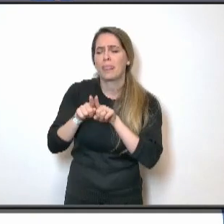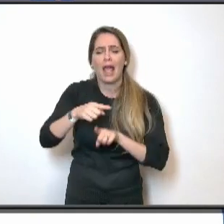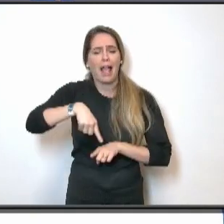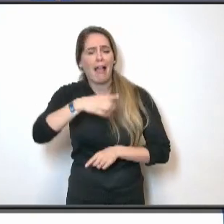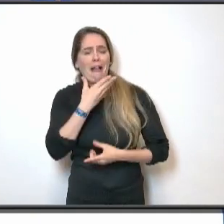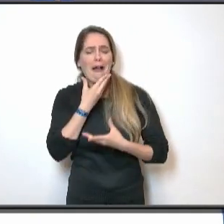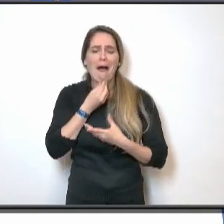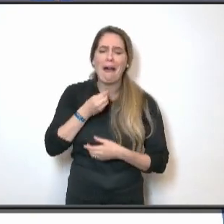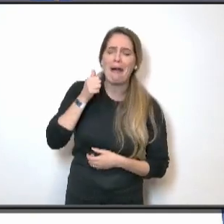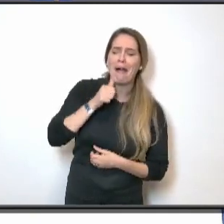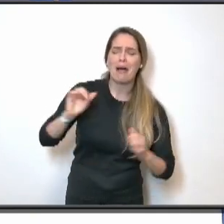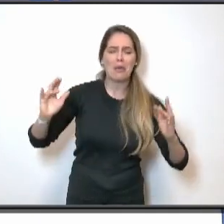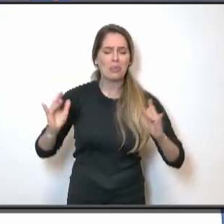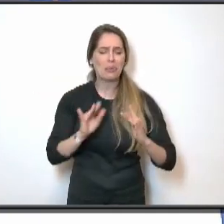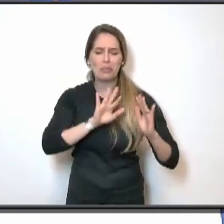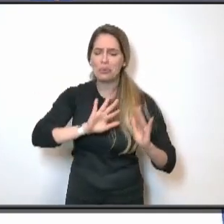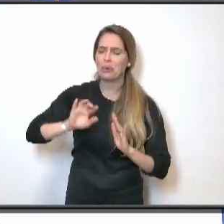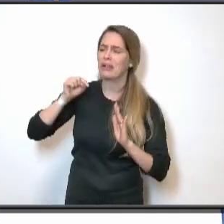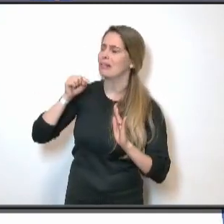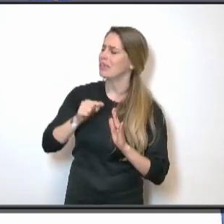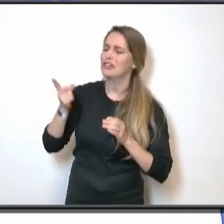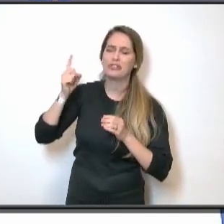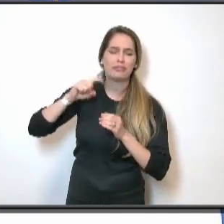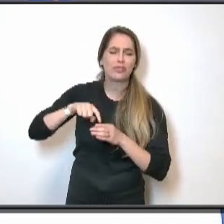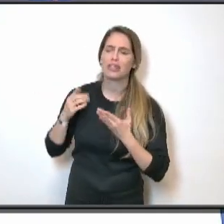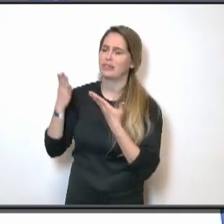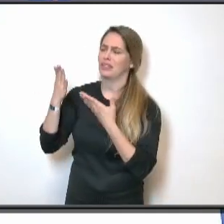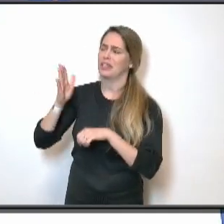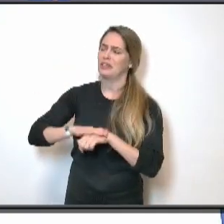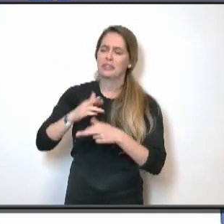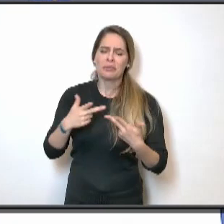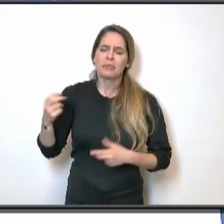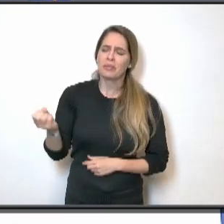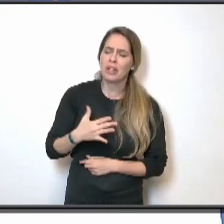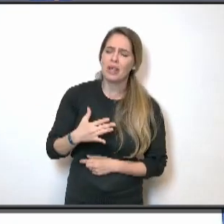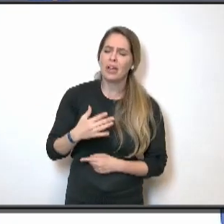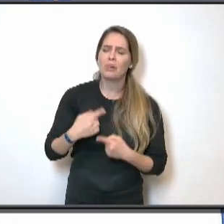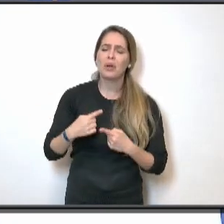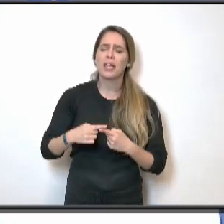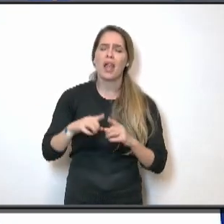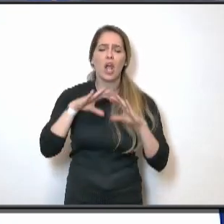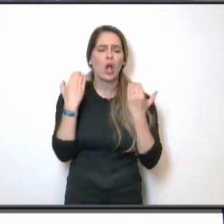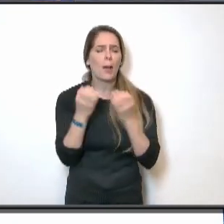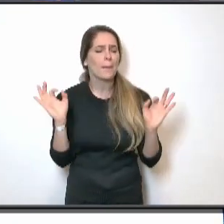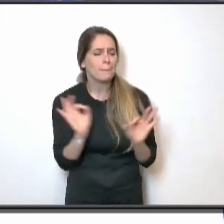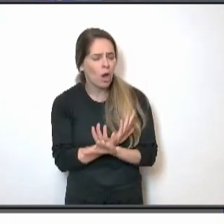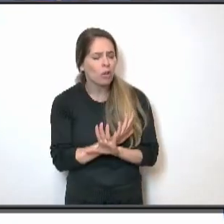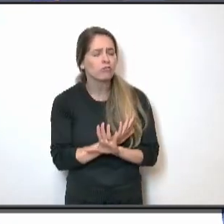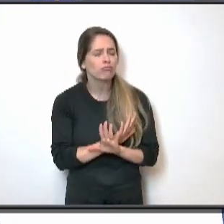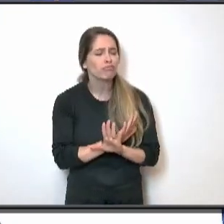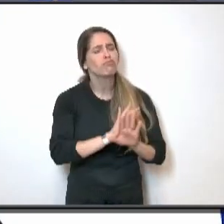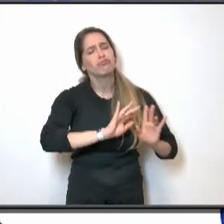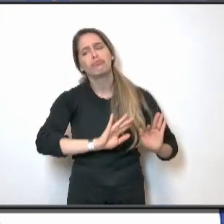de volta totalmente para o Senhor. E faz algo novo, Deus, ó Pai, para que depois desse congresso, esses irmãos e irmãs